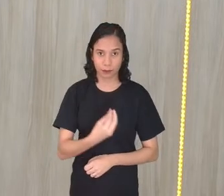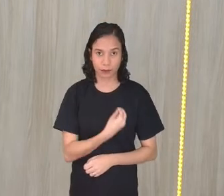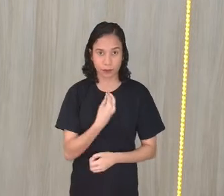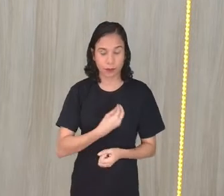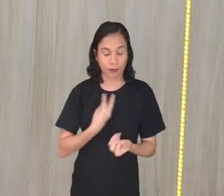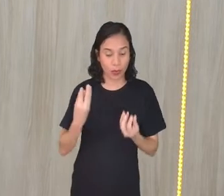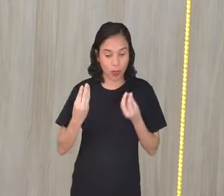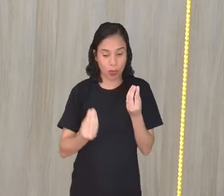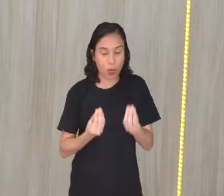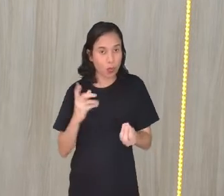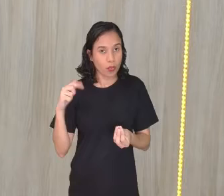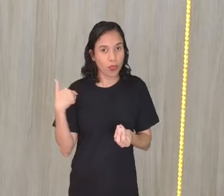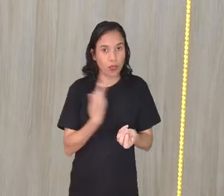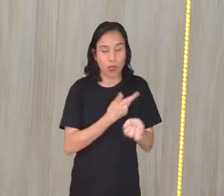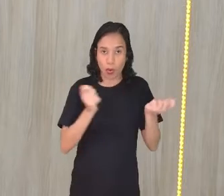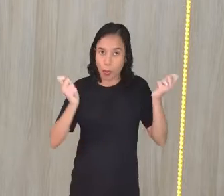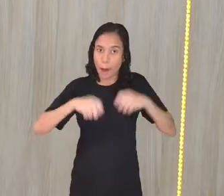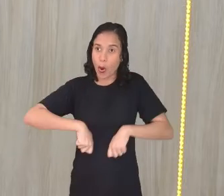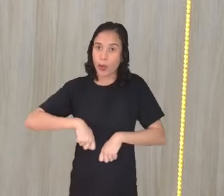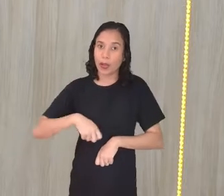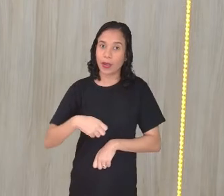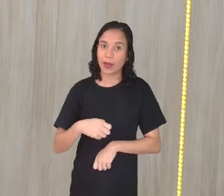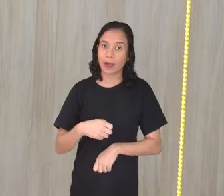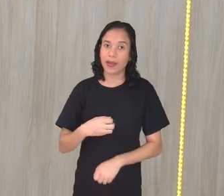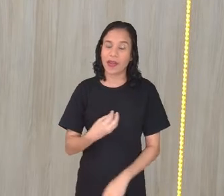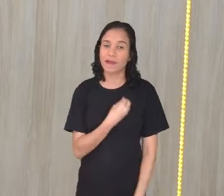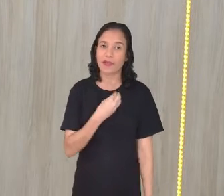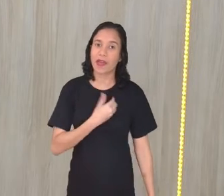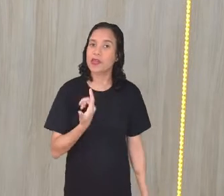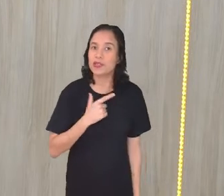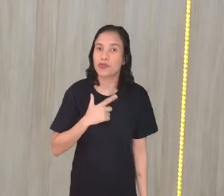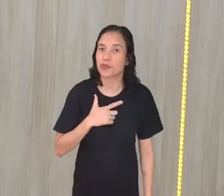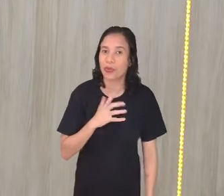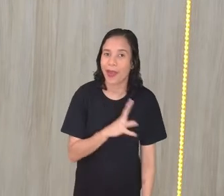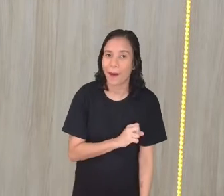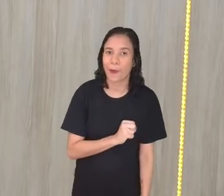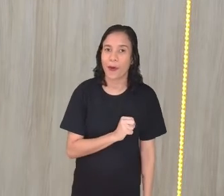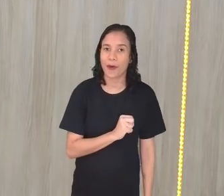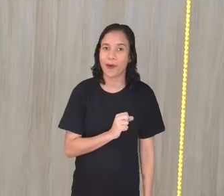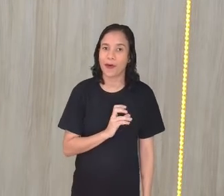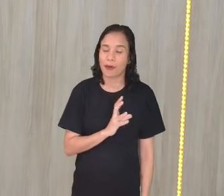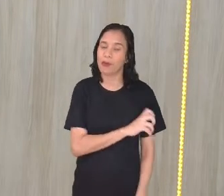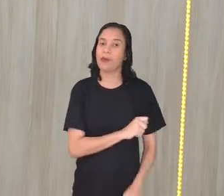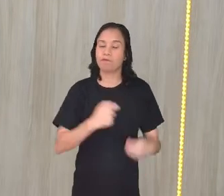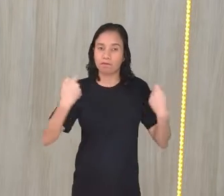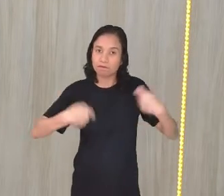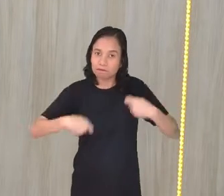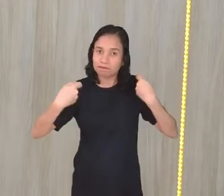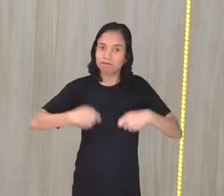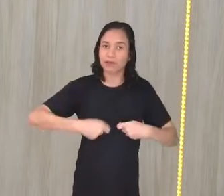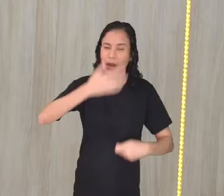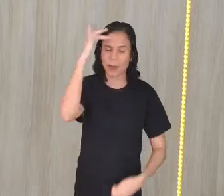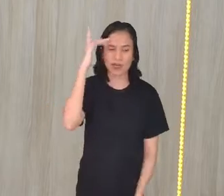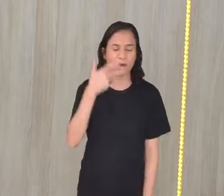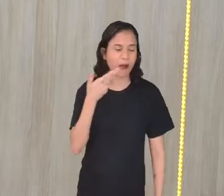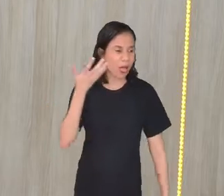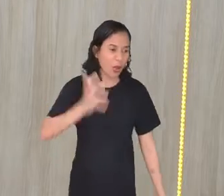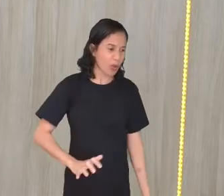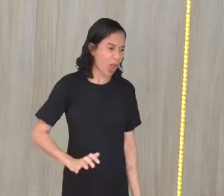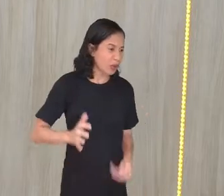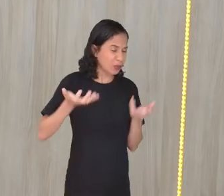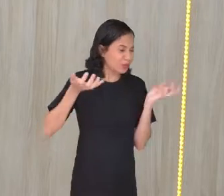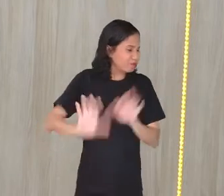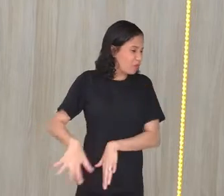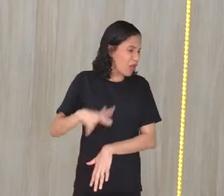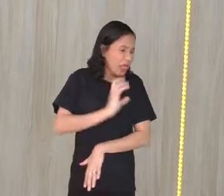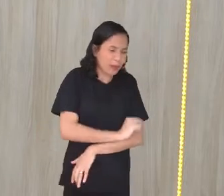como poderíamos nós viver sem amar? Né? E isso é muito forte, porque tem muita gente que vai negando, eu não quero